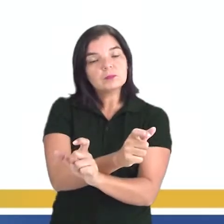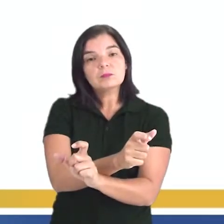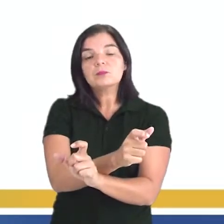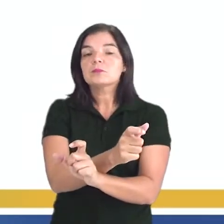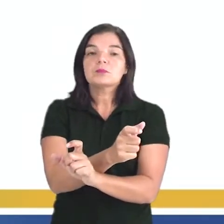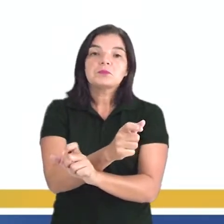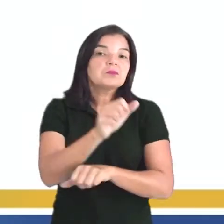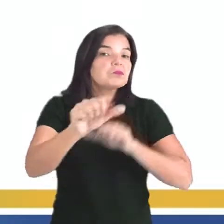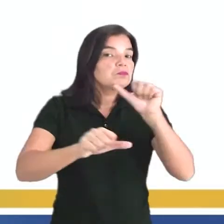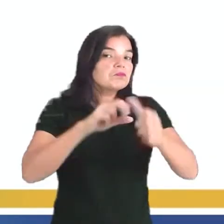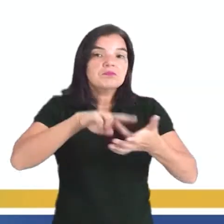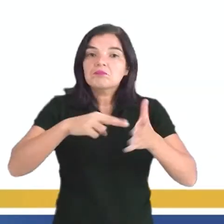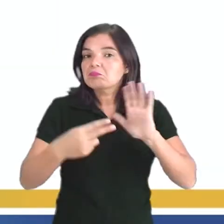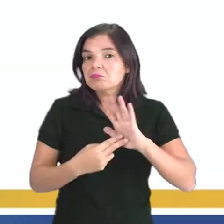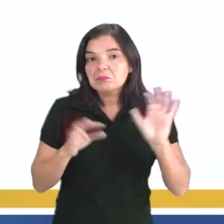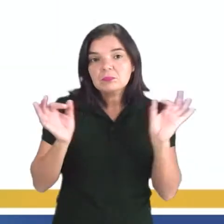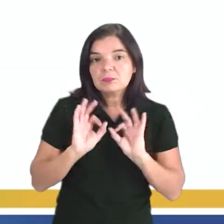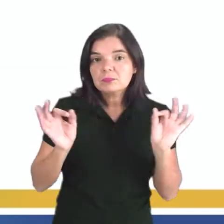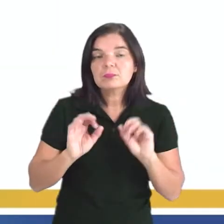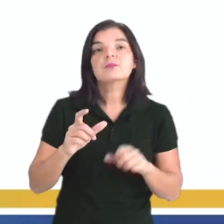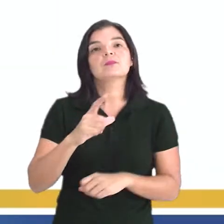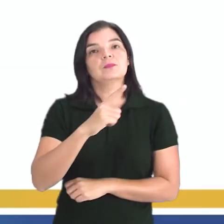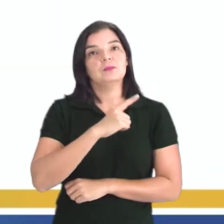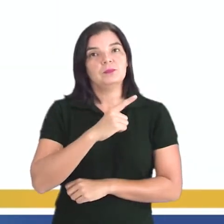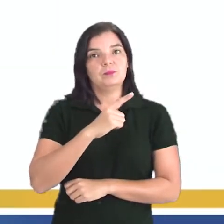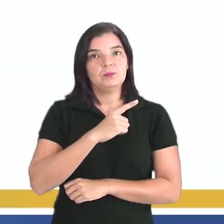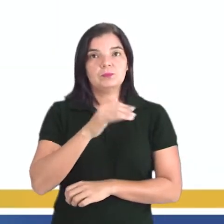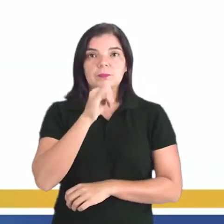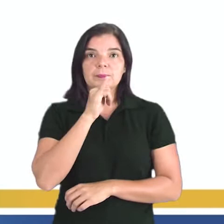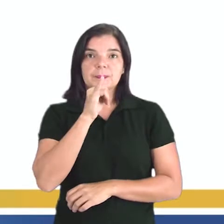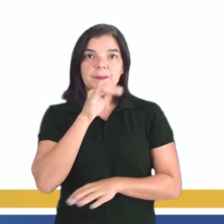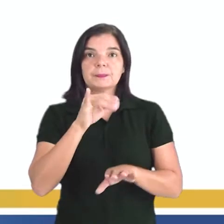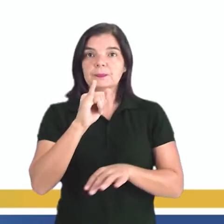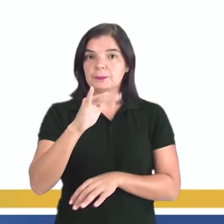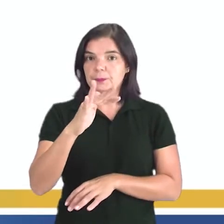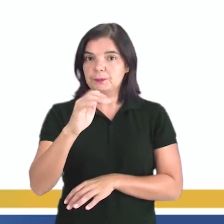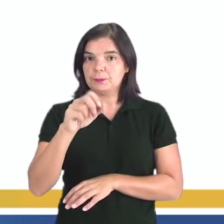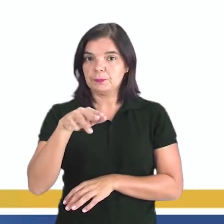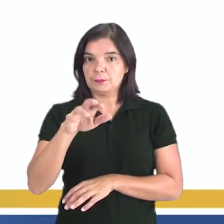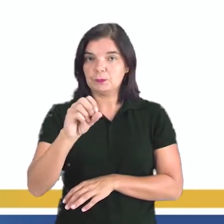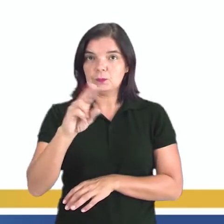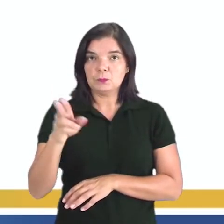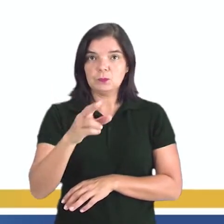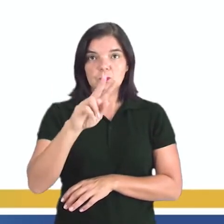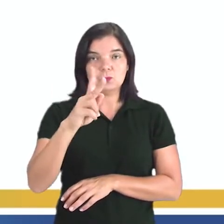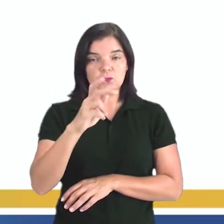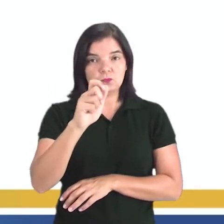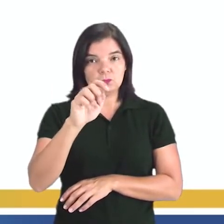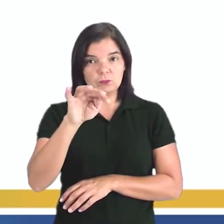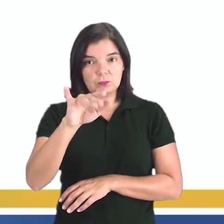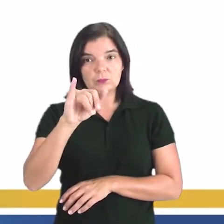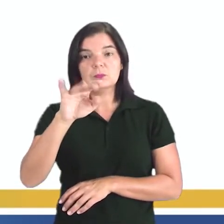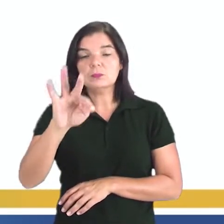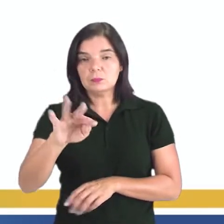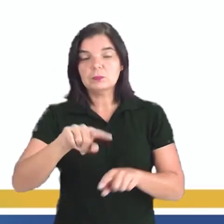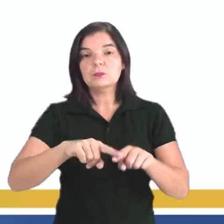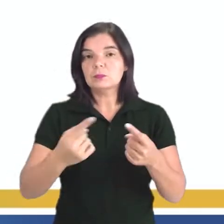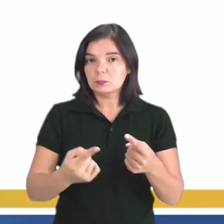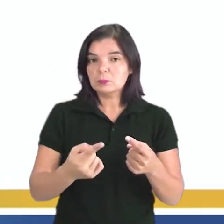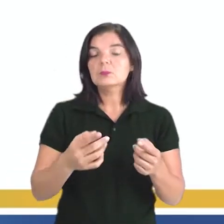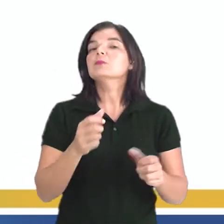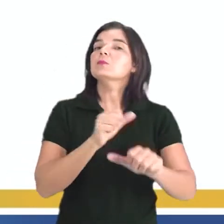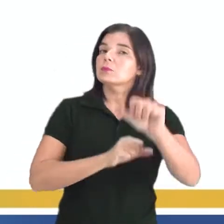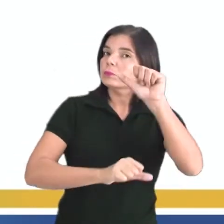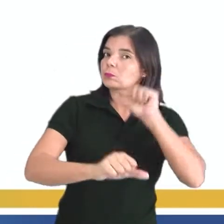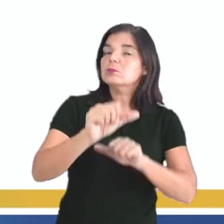que haja alteração de sentido. Então, nós tínhamos if you heat water, it boils. Se você aquecer a água, ela ferve.